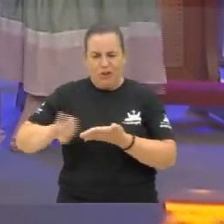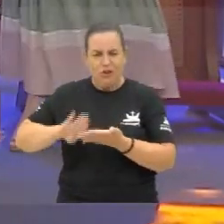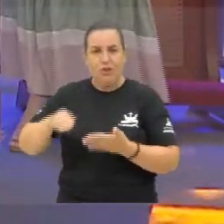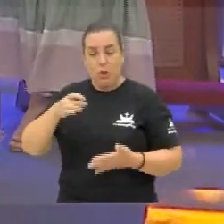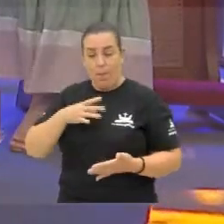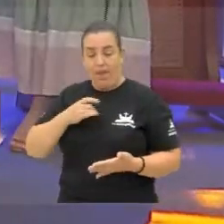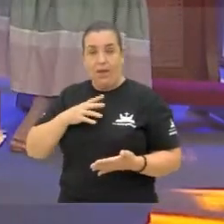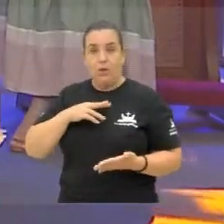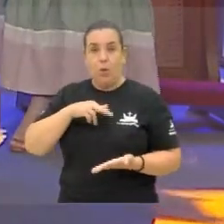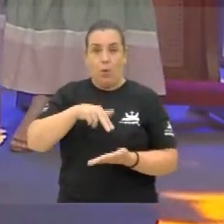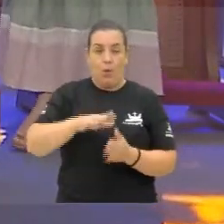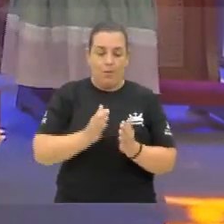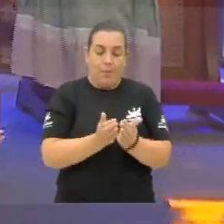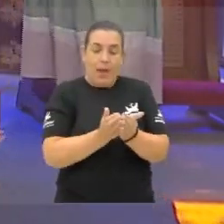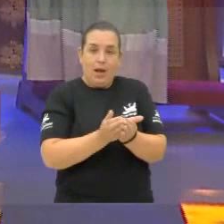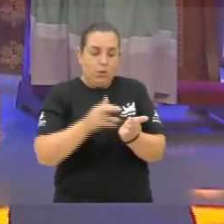Jesus.